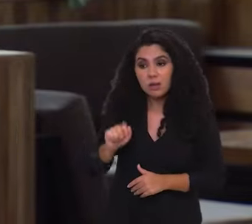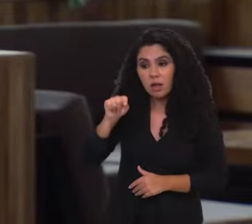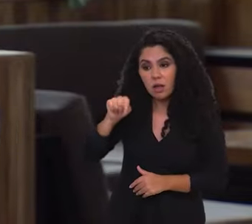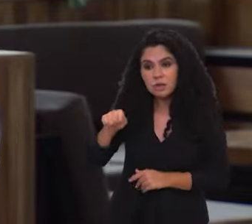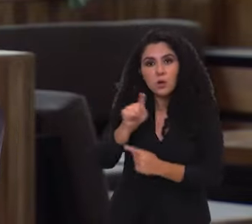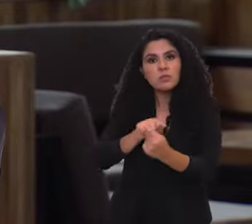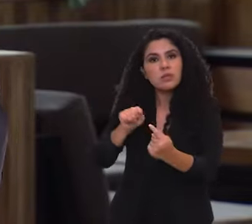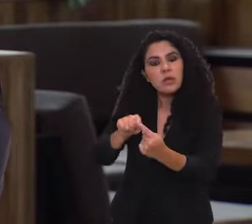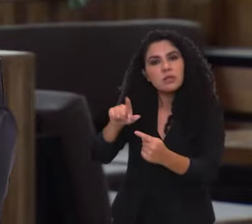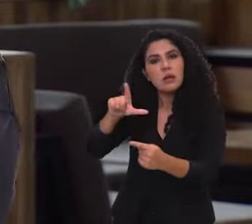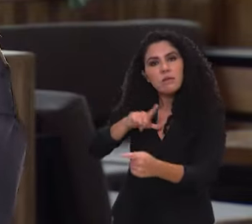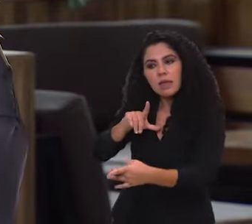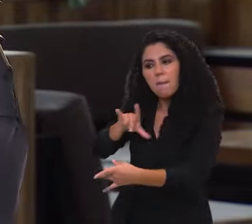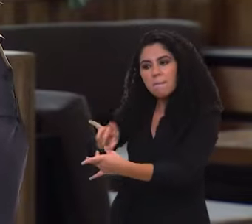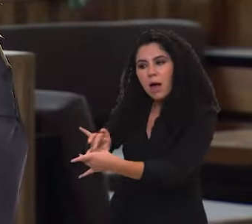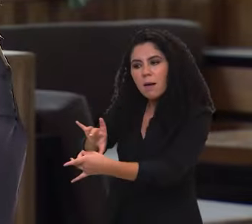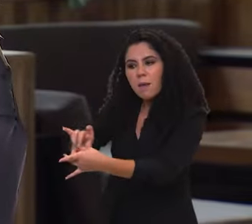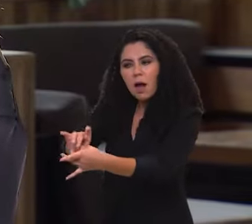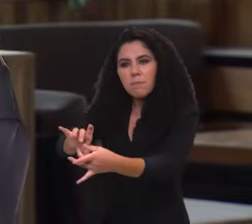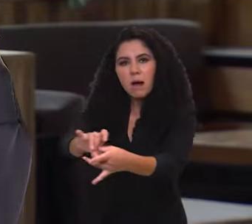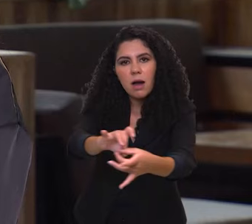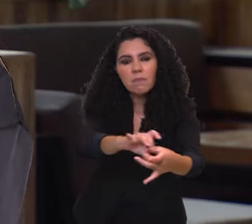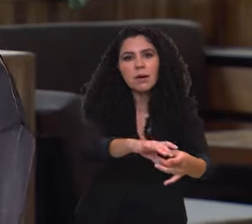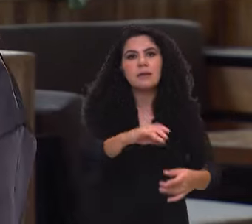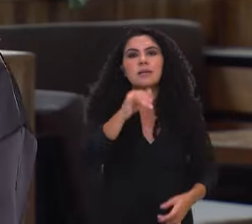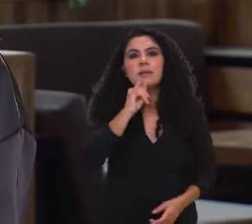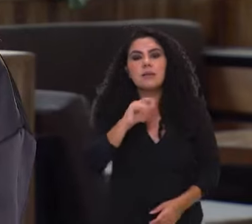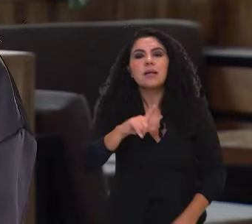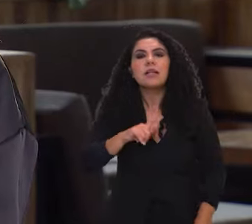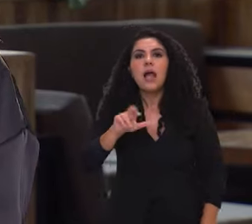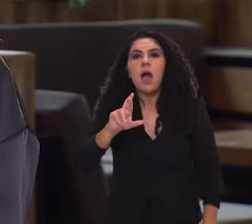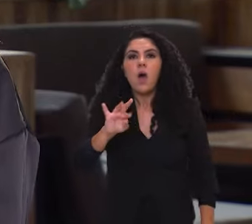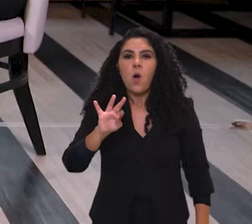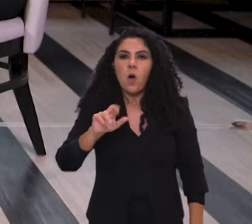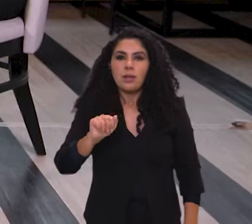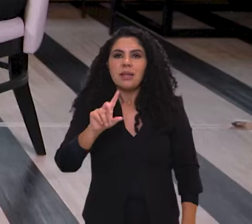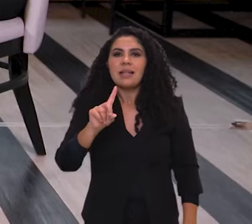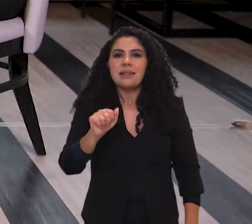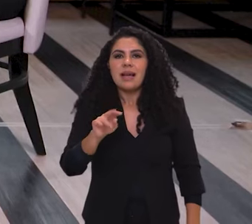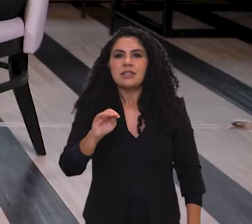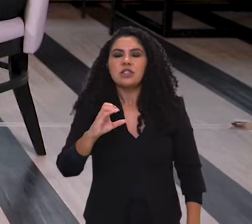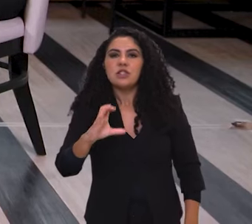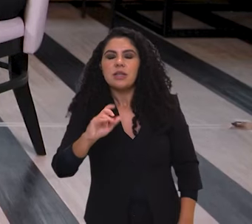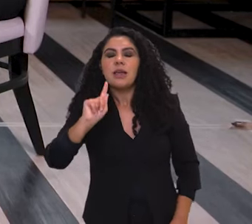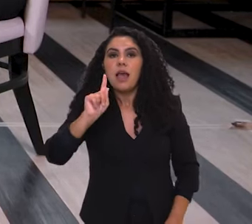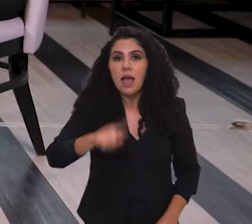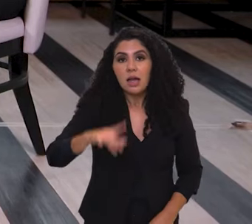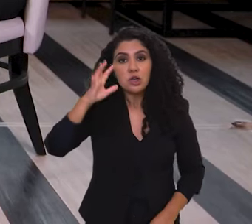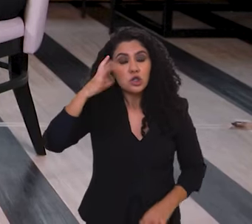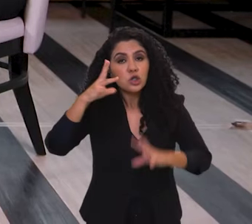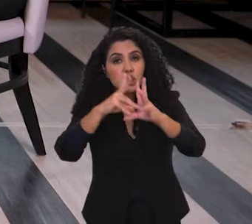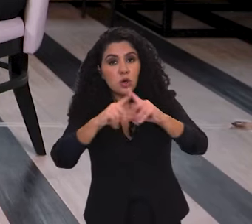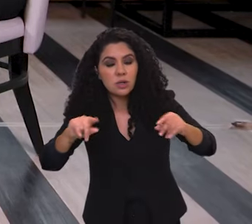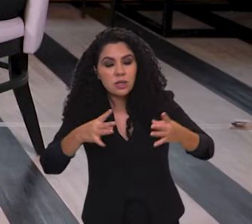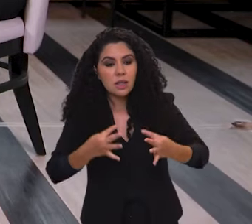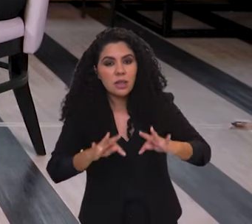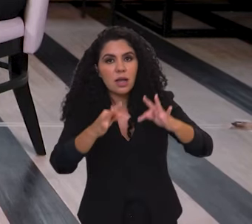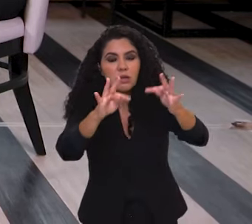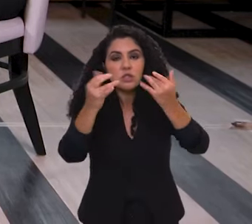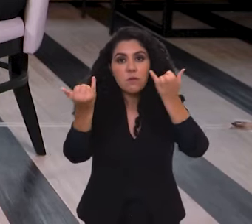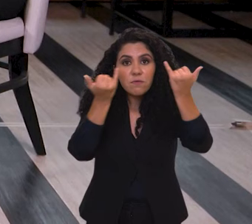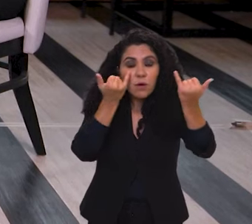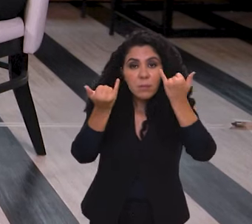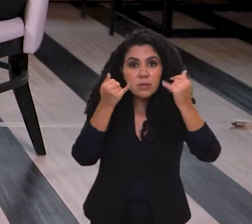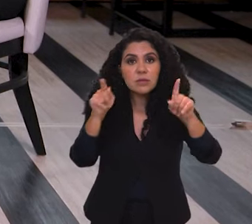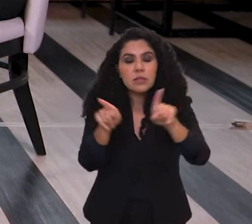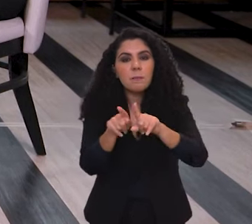olham também para esses setores mais intensivos em conhecimento. A gente tem a rota da TIC, que são soluções em tecnologia de informação e